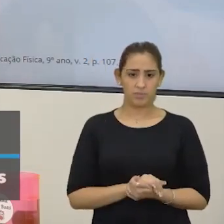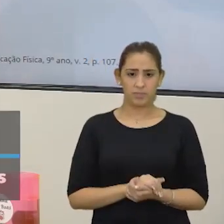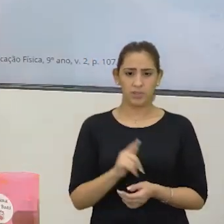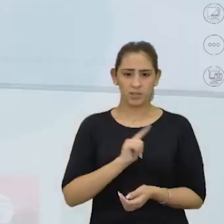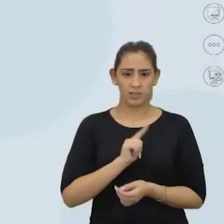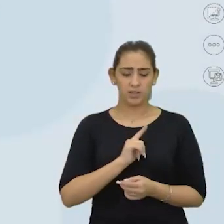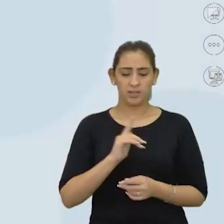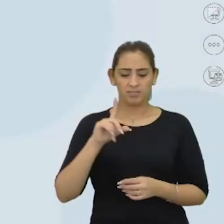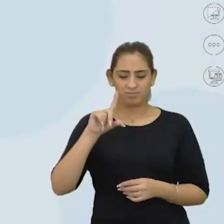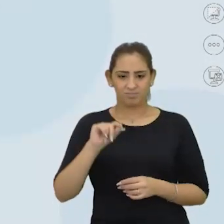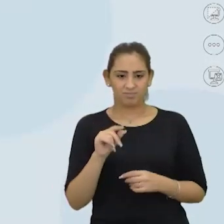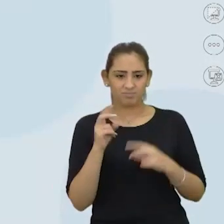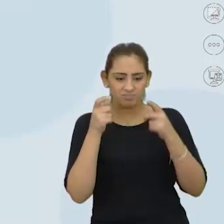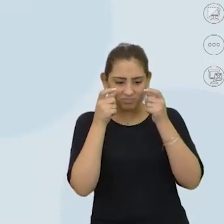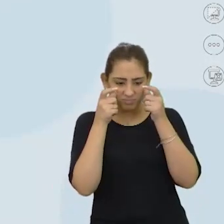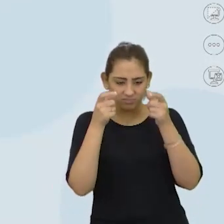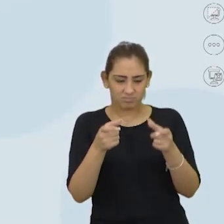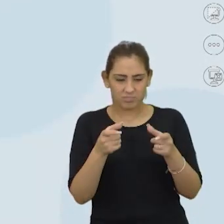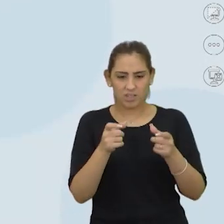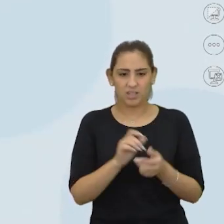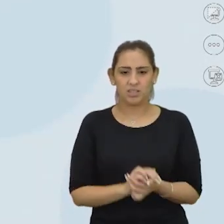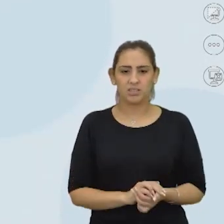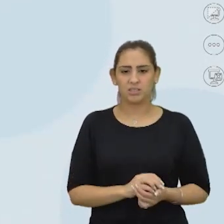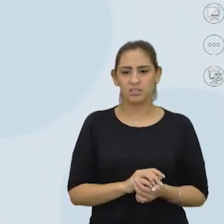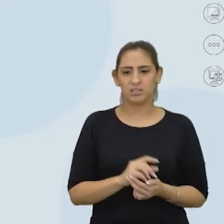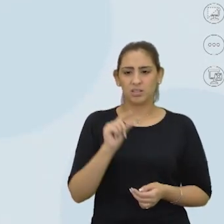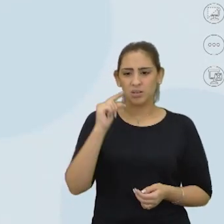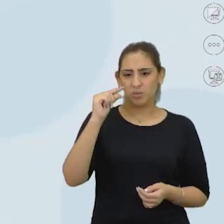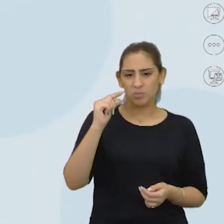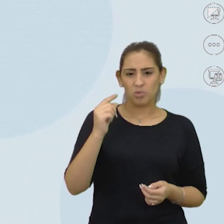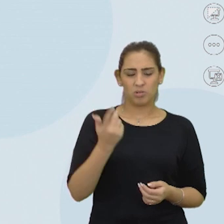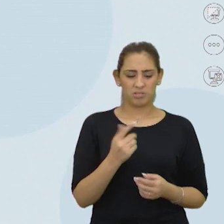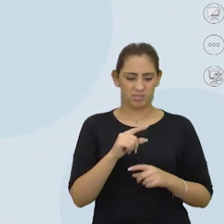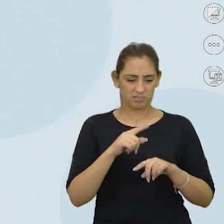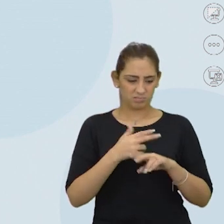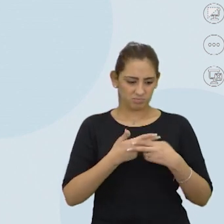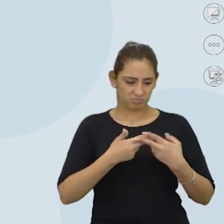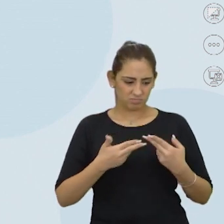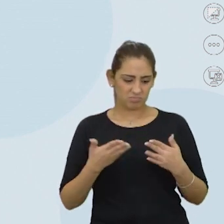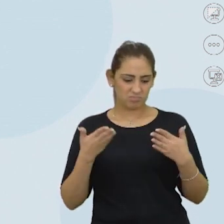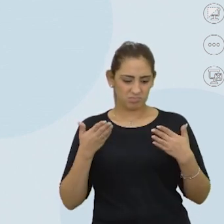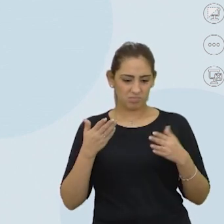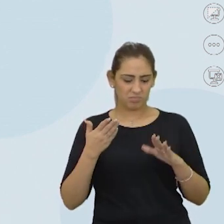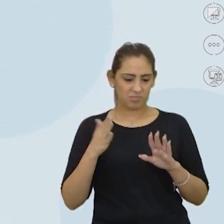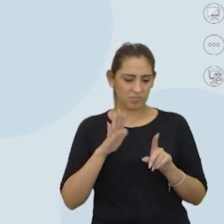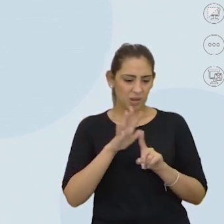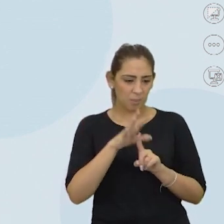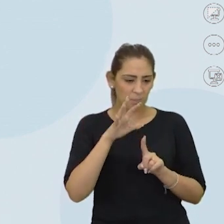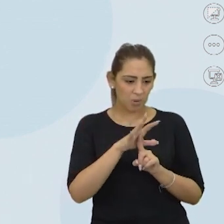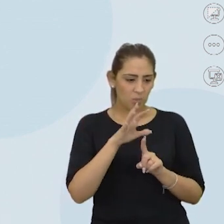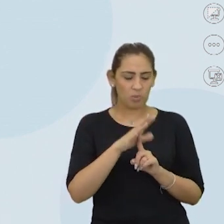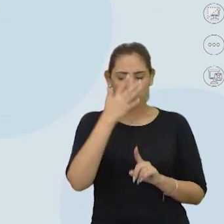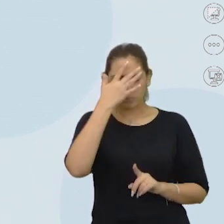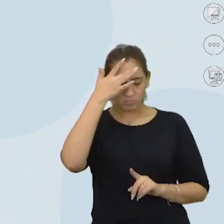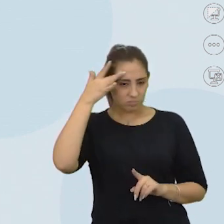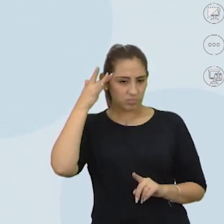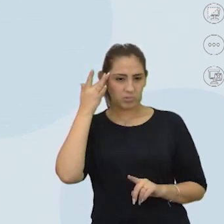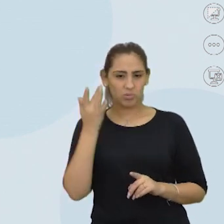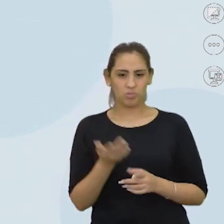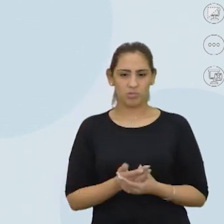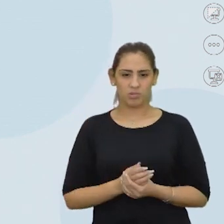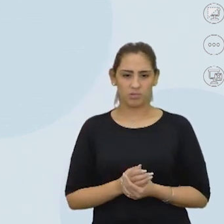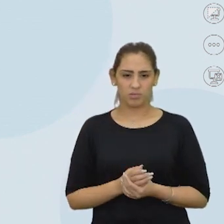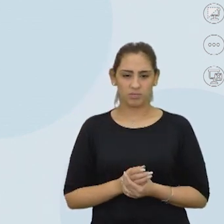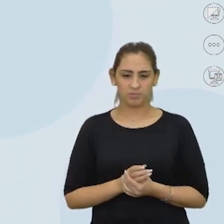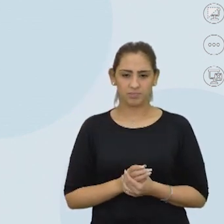baixo interesse das grandes mídias em transmitir e apoiar as competições dos esportes de combates paralímpicos. Então, há de se